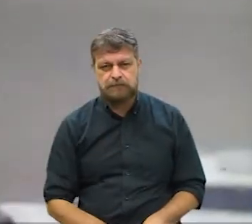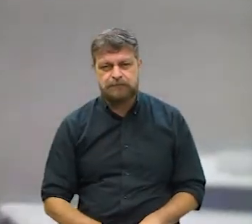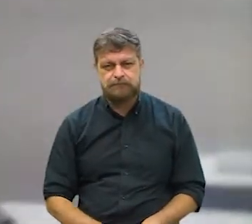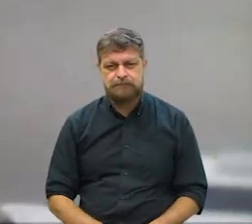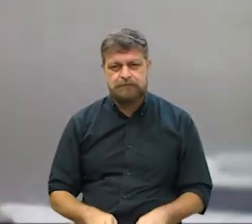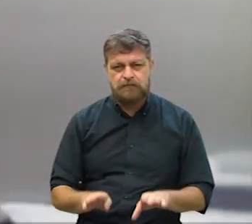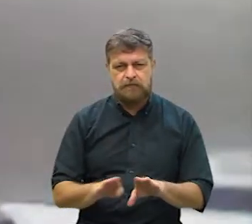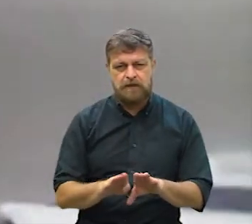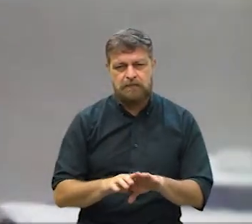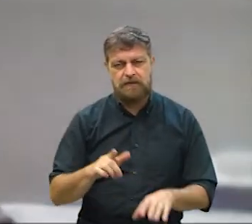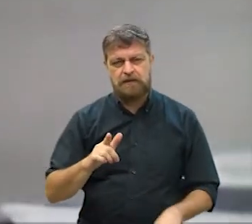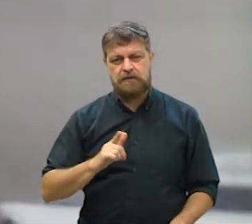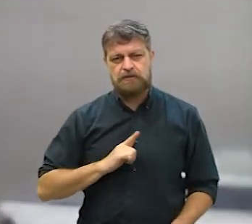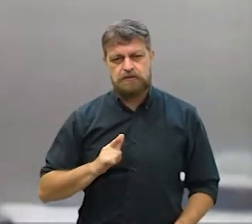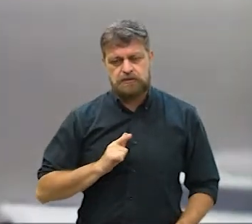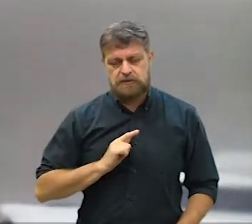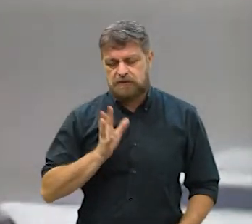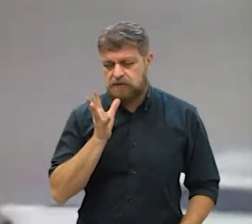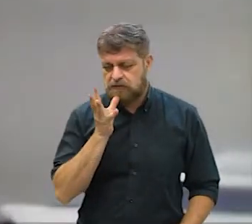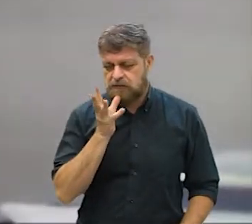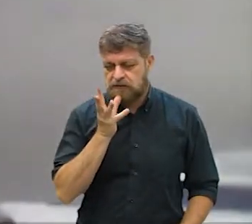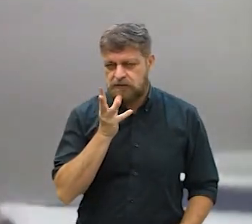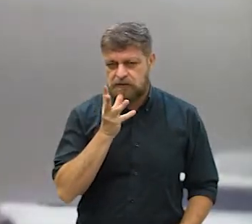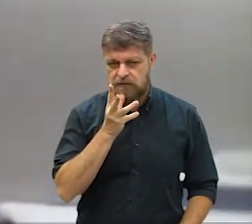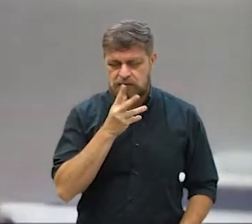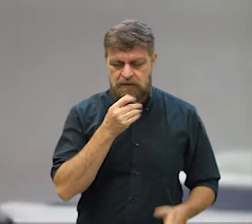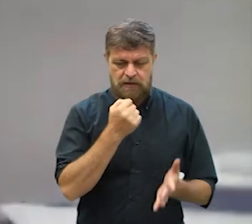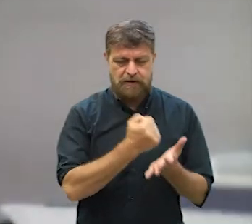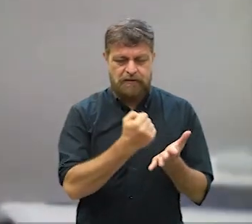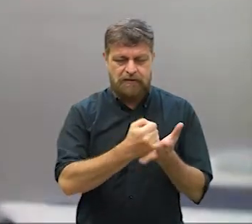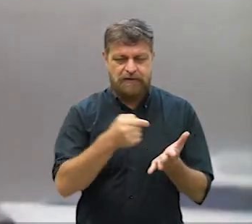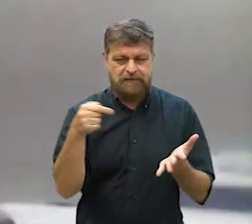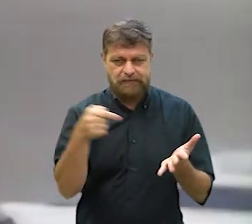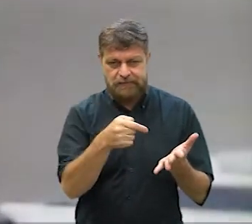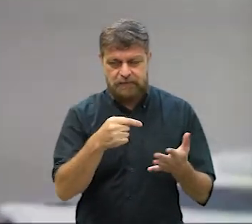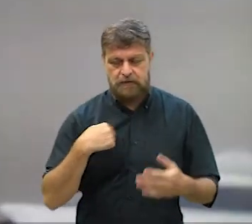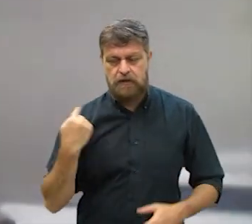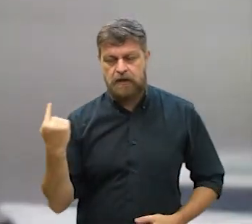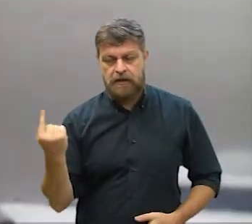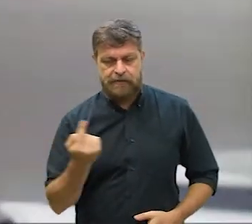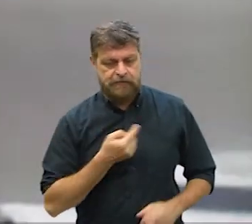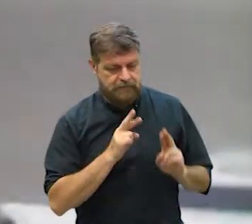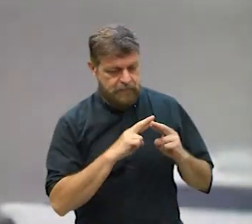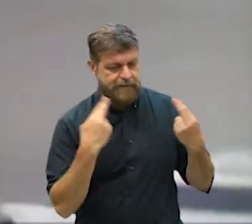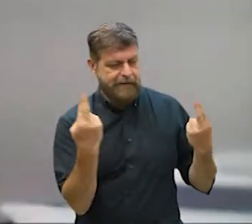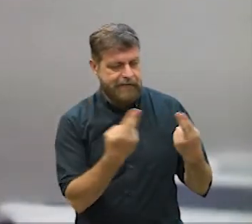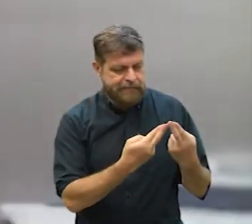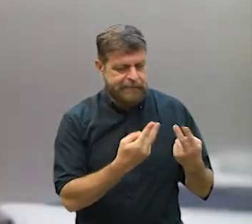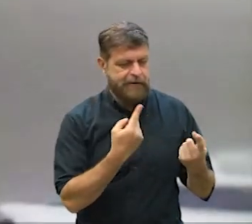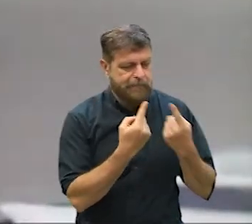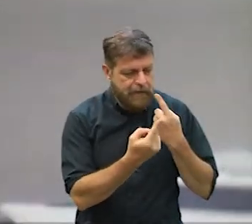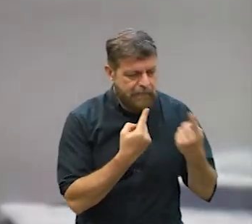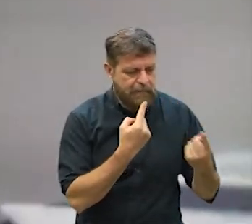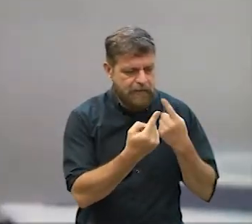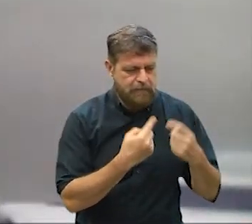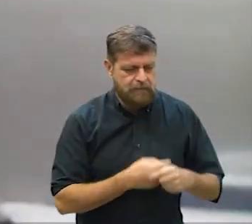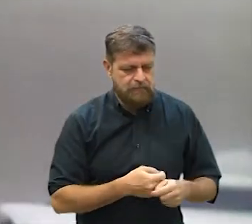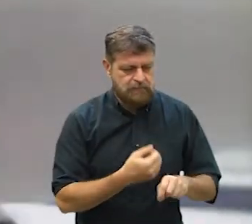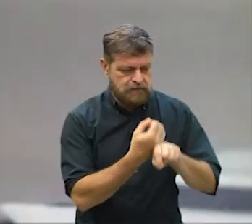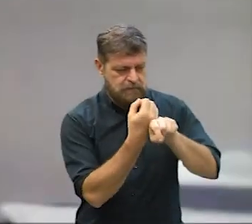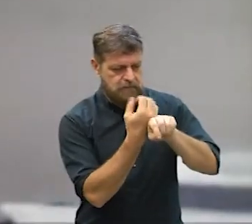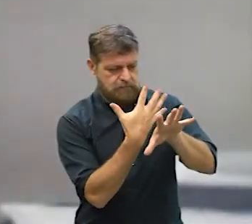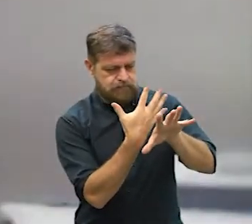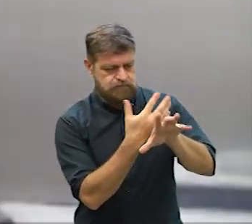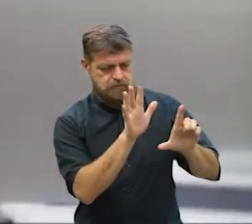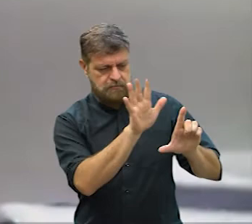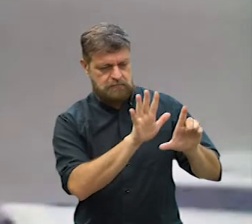Também havia uma lentidão aí dos cartórios, nós nos reunimos com os cartórios, fizemos uma teleconferência